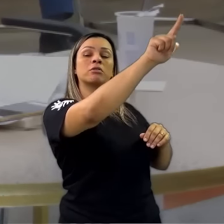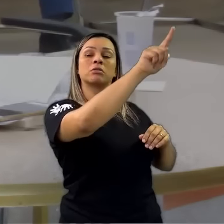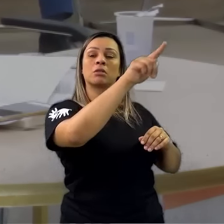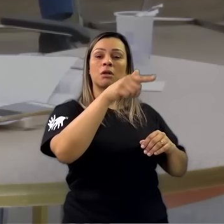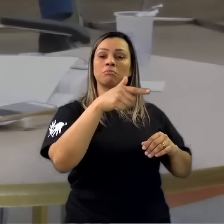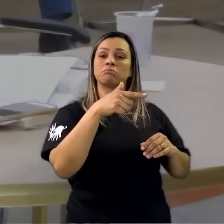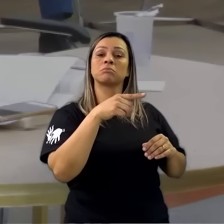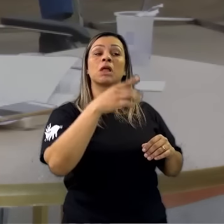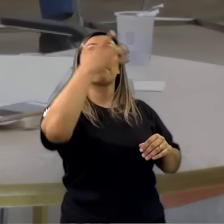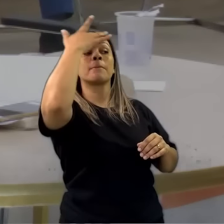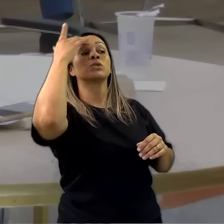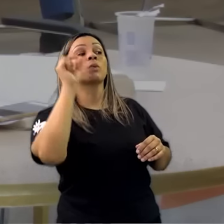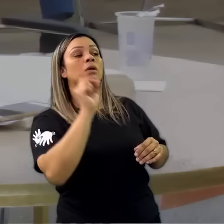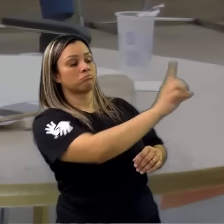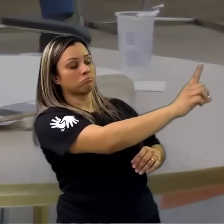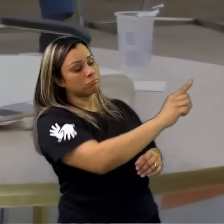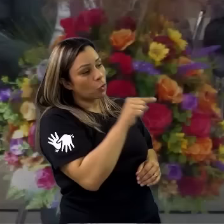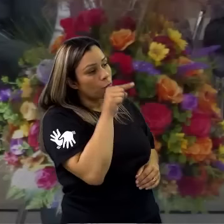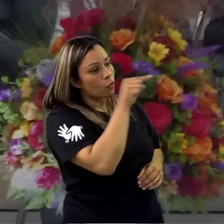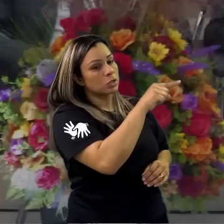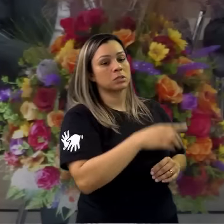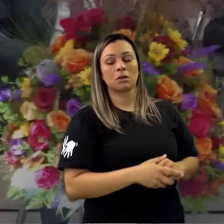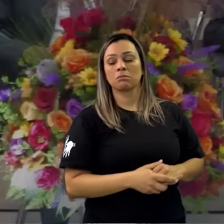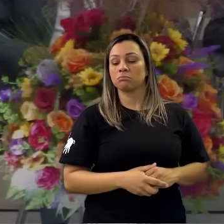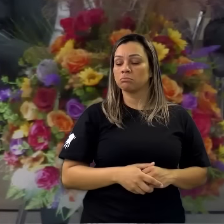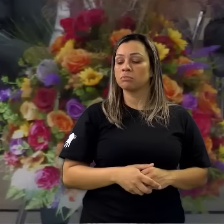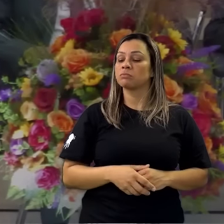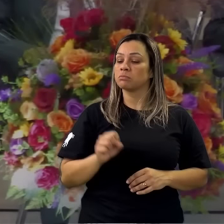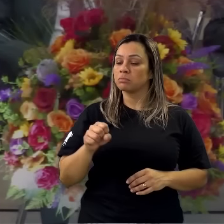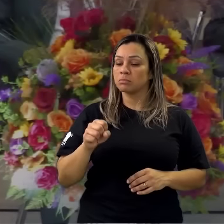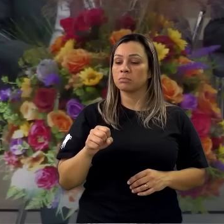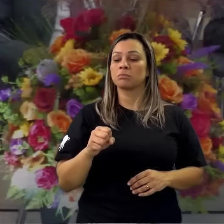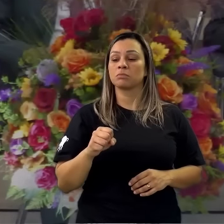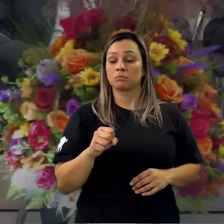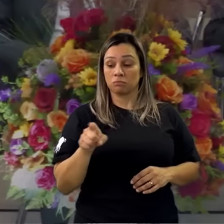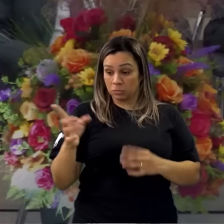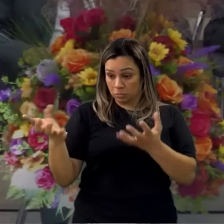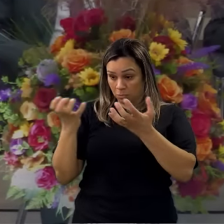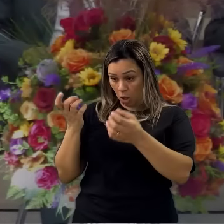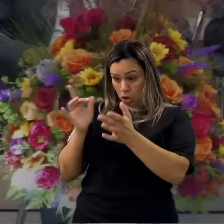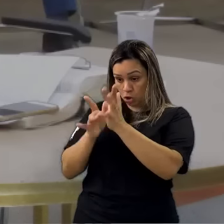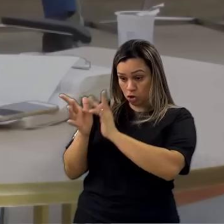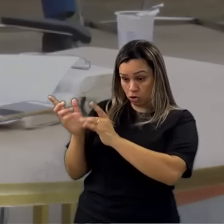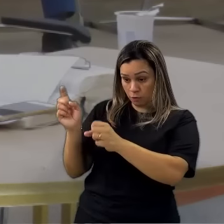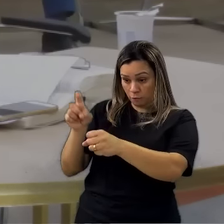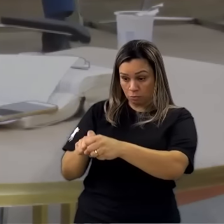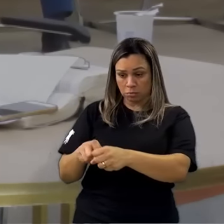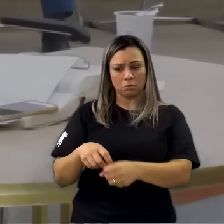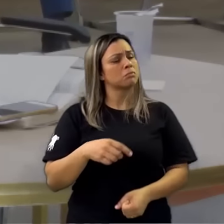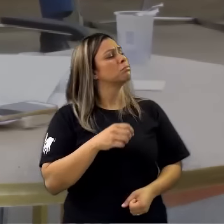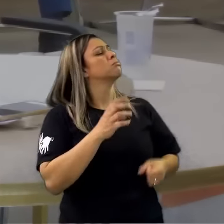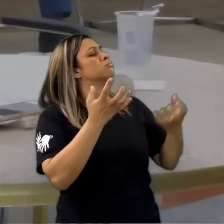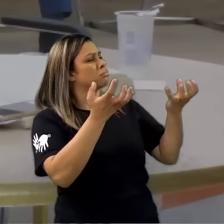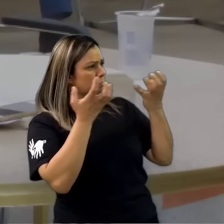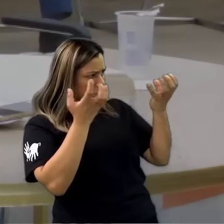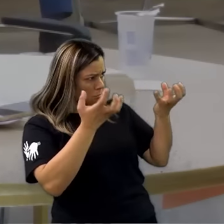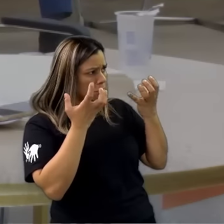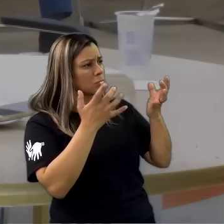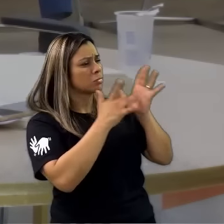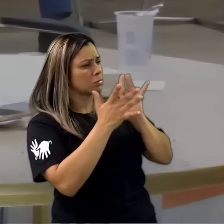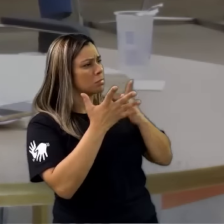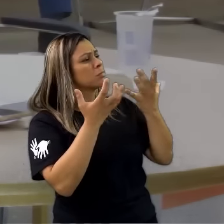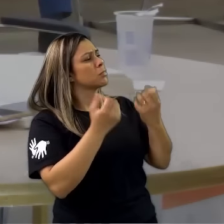eu falei o senhor não quer voltar pra Jesus ele tinha Volta Para Jesus agora porque Jesus está dizendo para mim que ele tem ainda uma grande obra ah